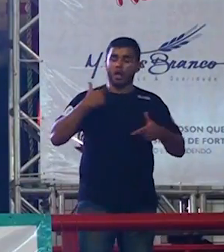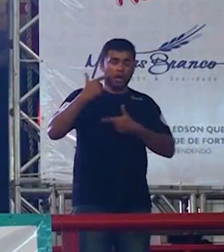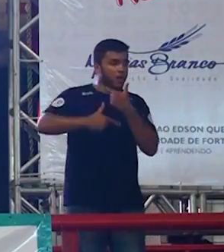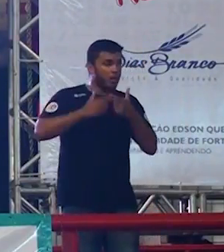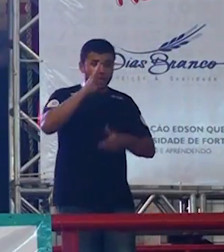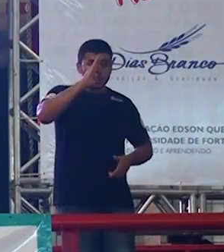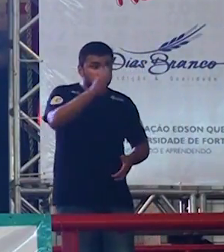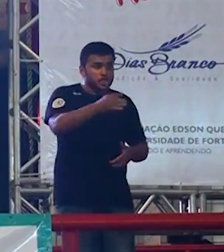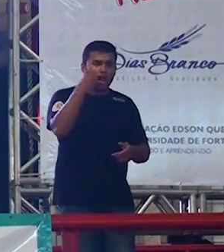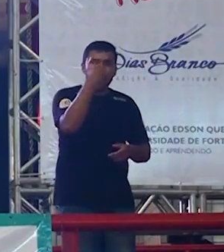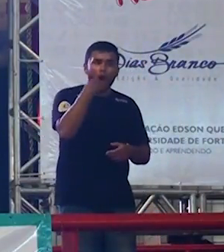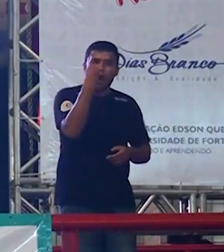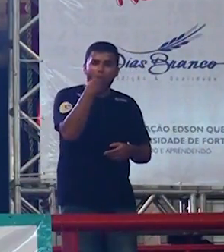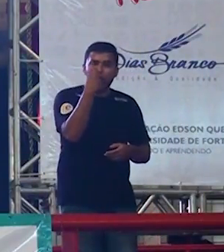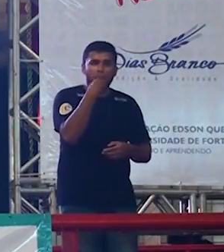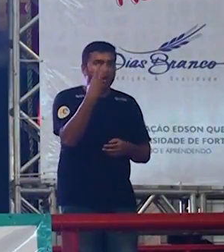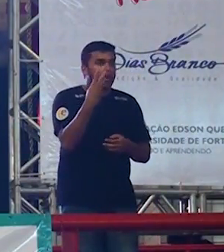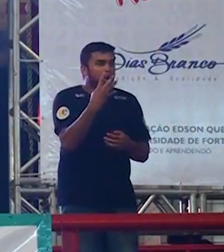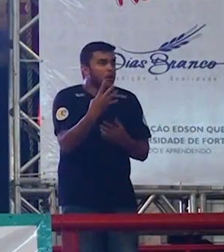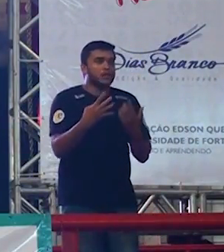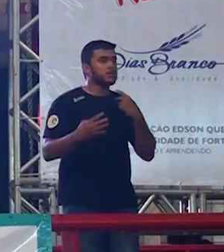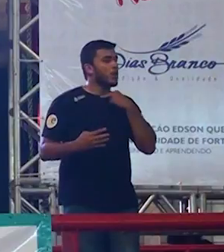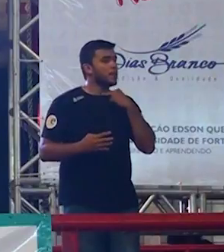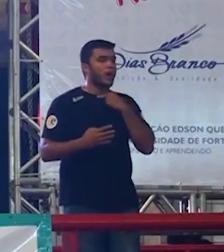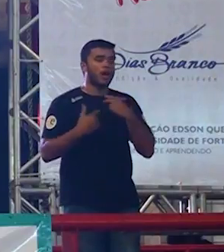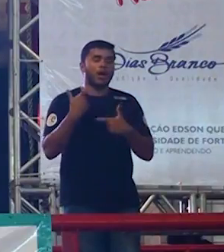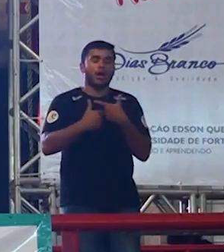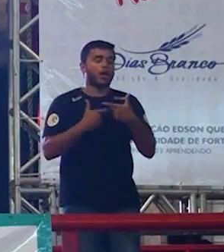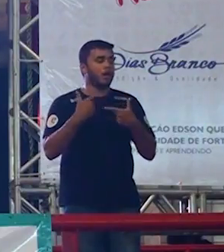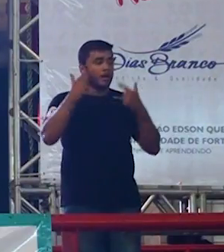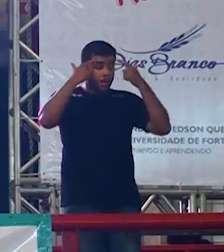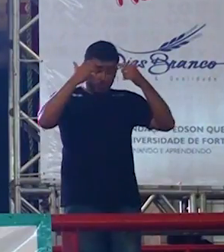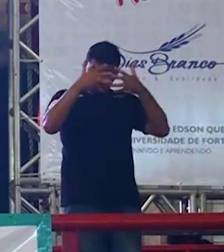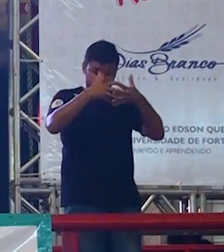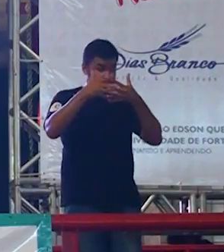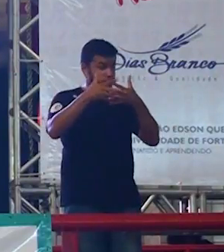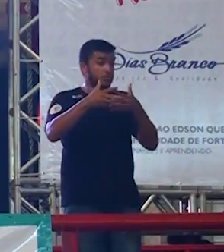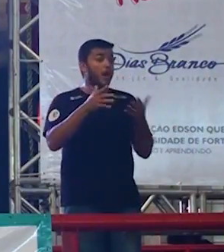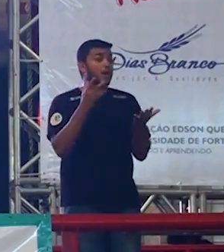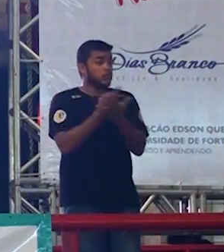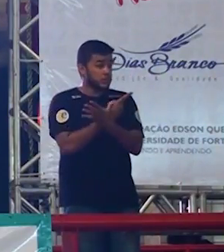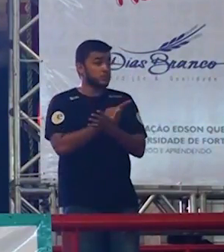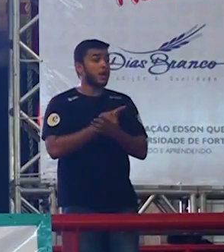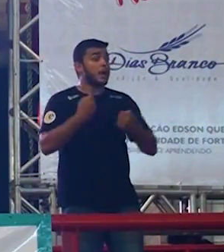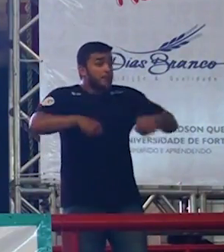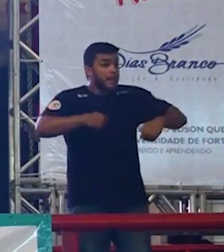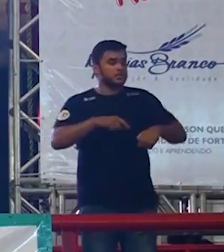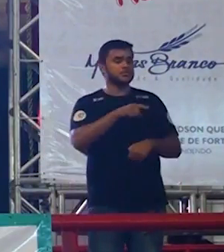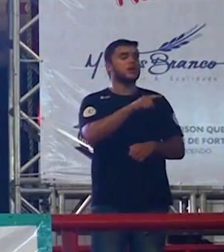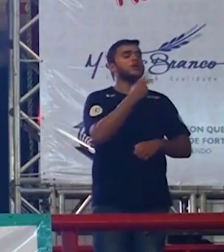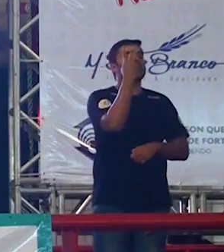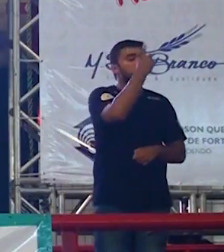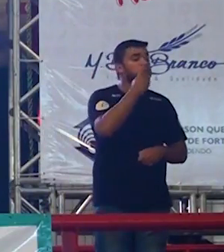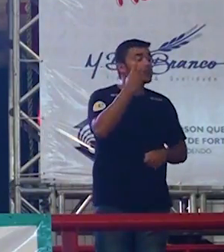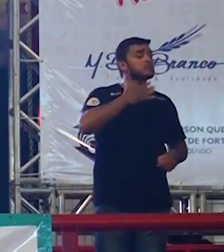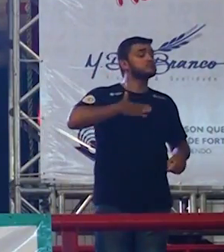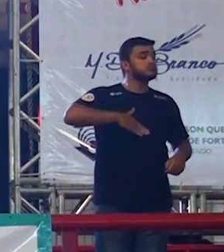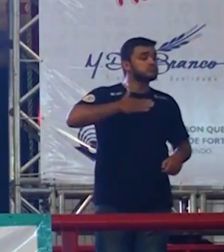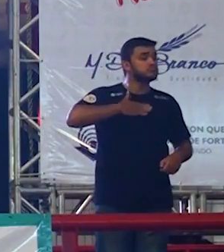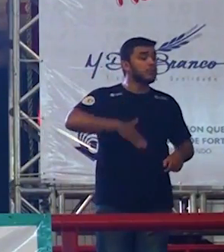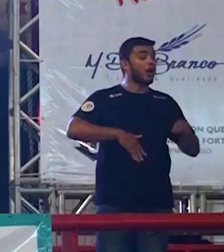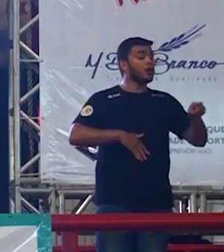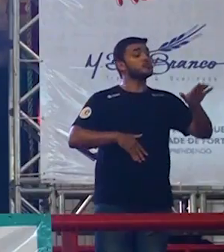a 2 horas o Alexandre disse que ele tem que parar. Quando ele passar as 2 horas que ele se levantar, aí a dona Maria diz, Joaquina, vem